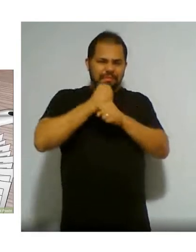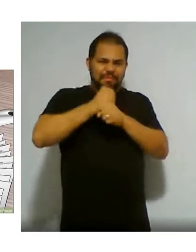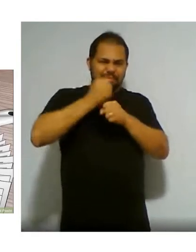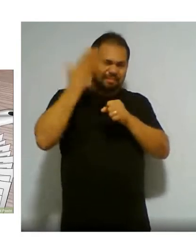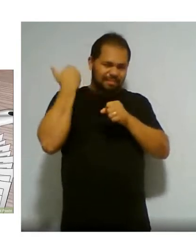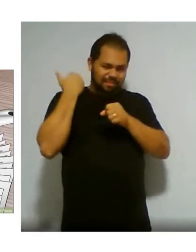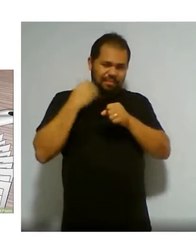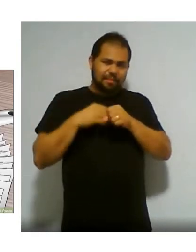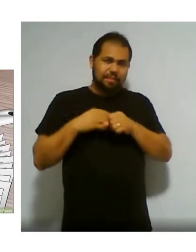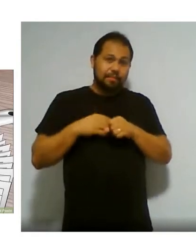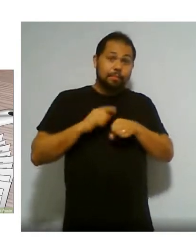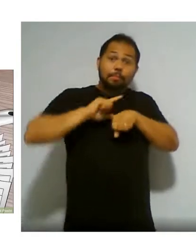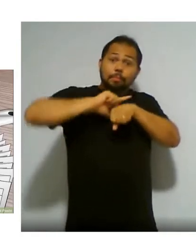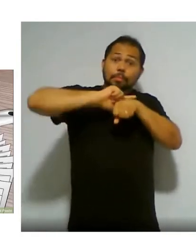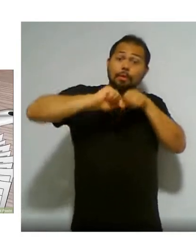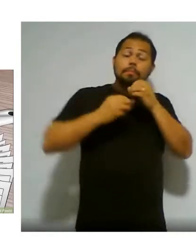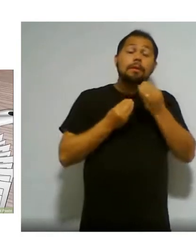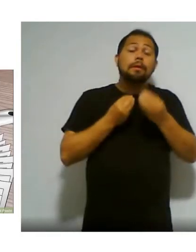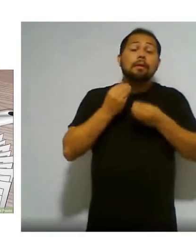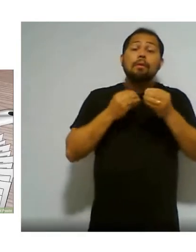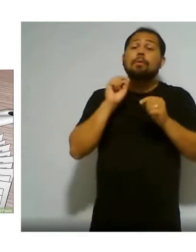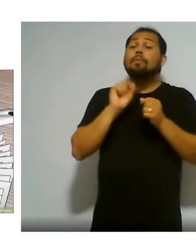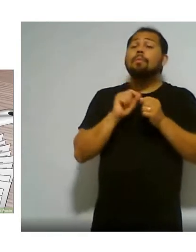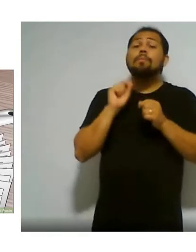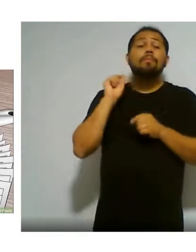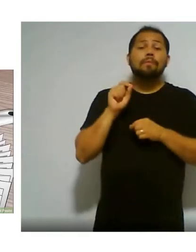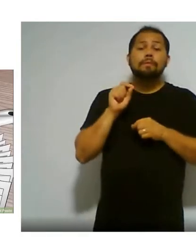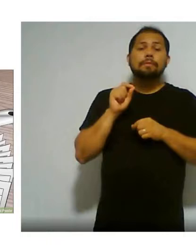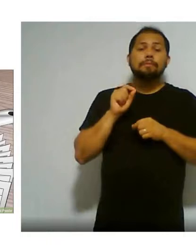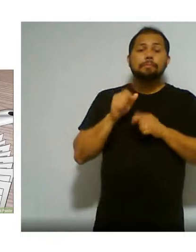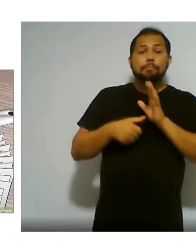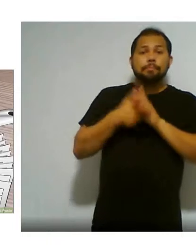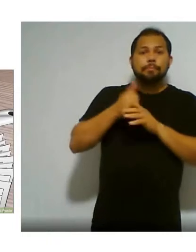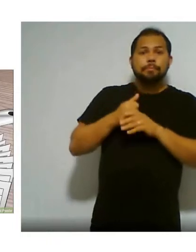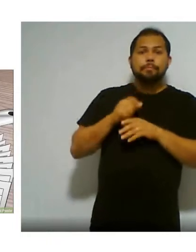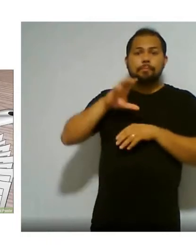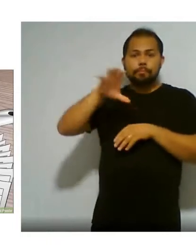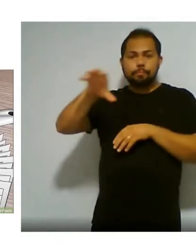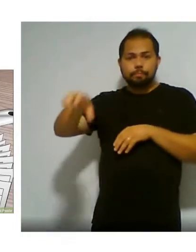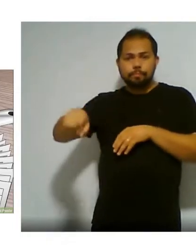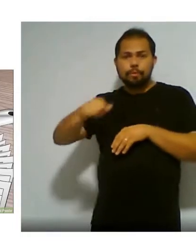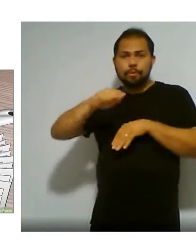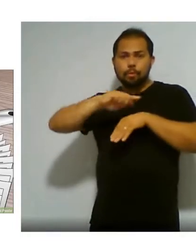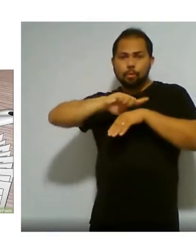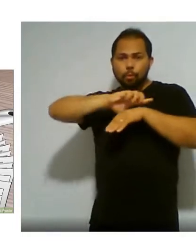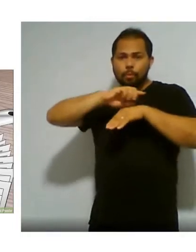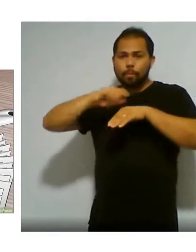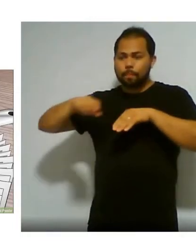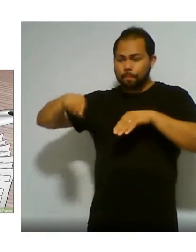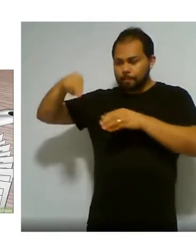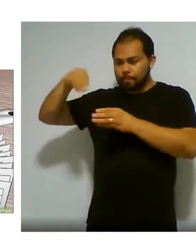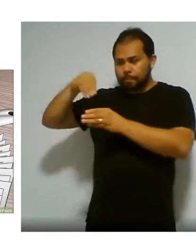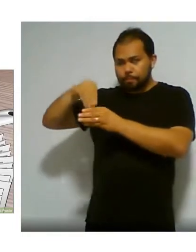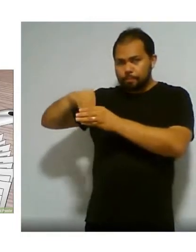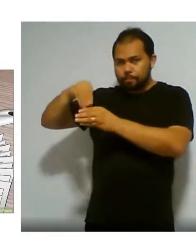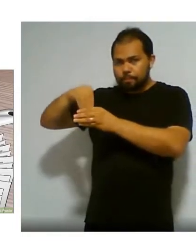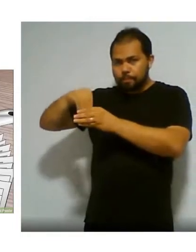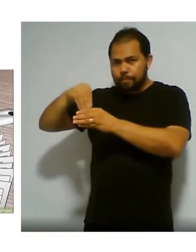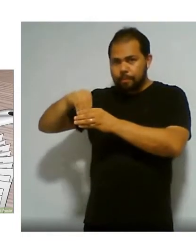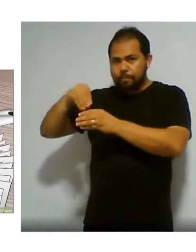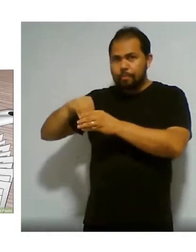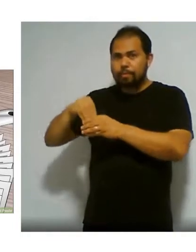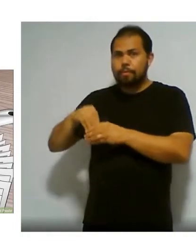térmica antiga, pega um pano antiestático de preferência, umedece, molha esse pano no